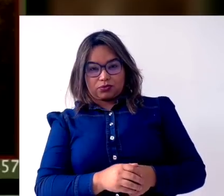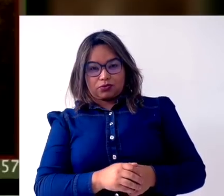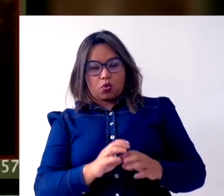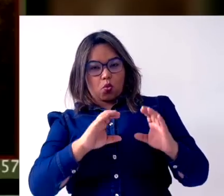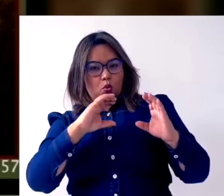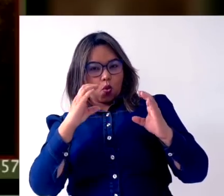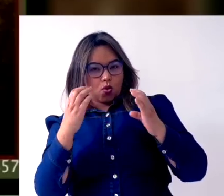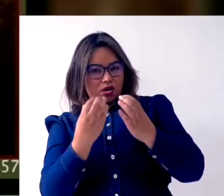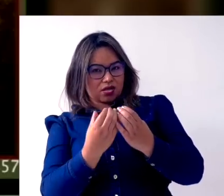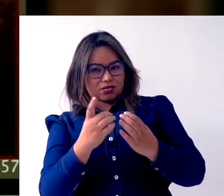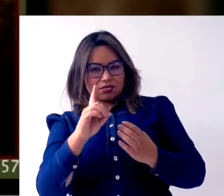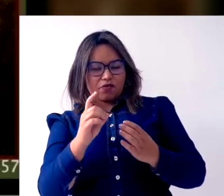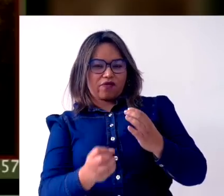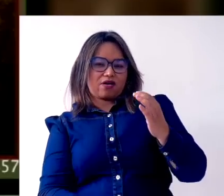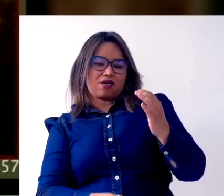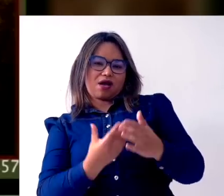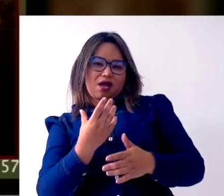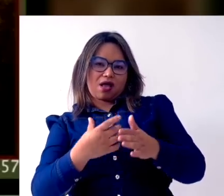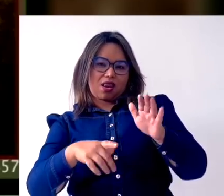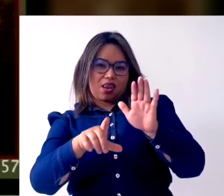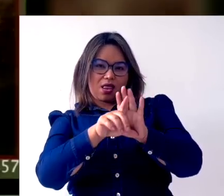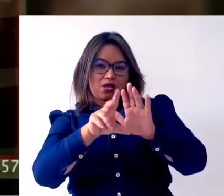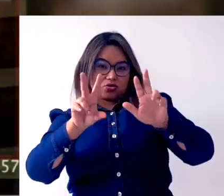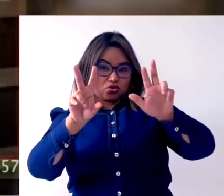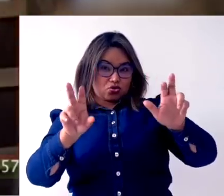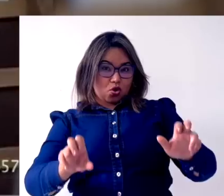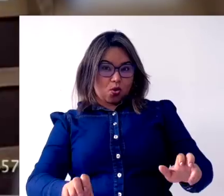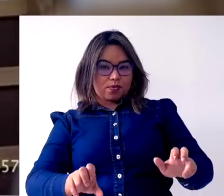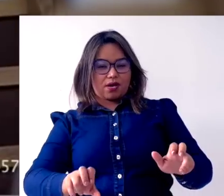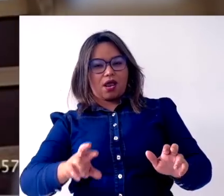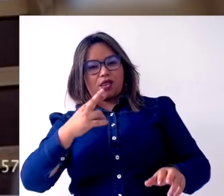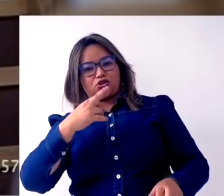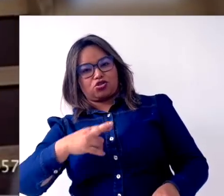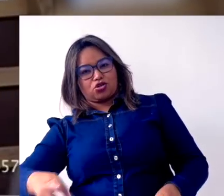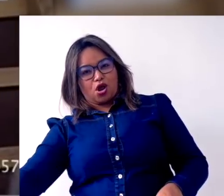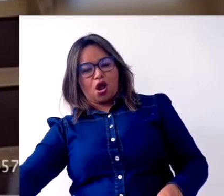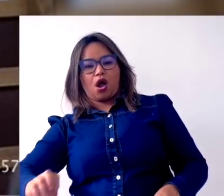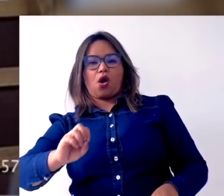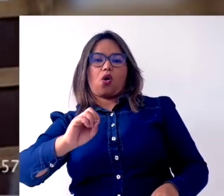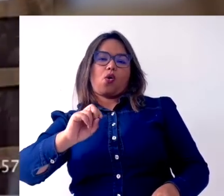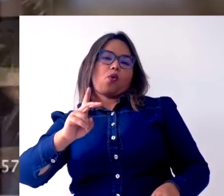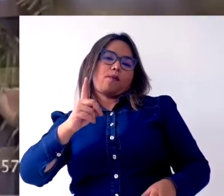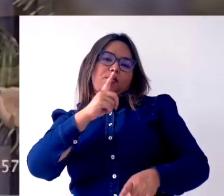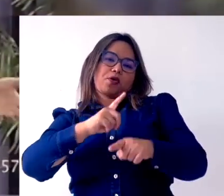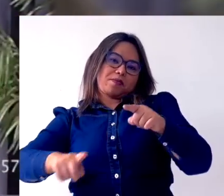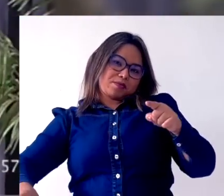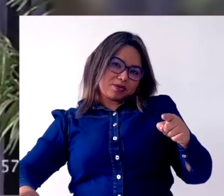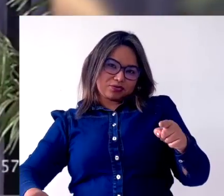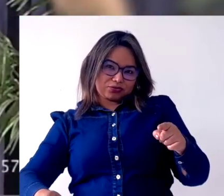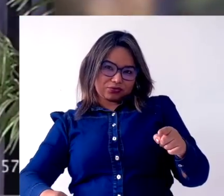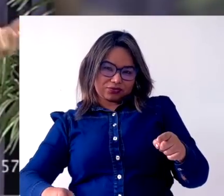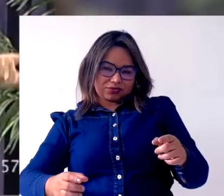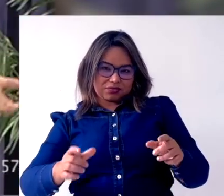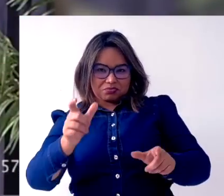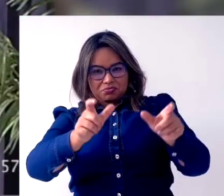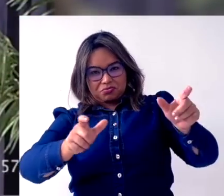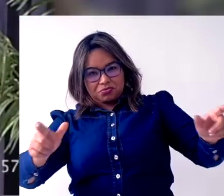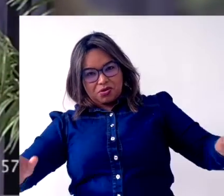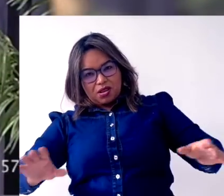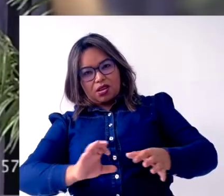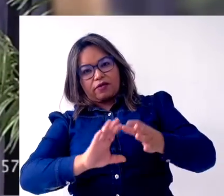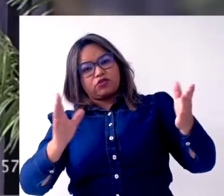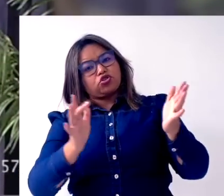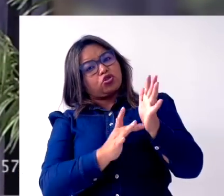lei com respeito ao estabelecimento da religião, ou proibindo o seu livre exercício. Jesus disse a mesma coisa. Dai a César o que